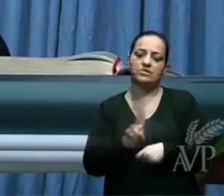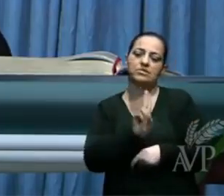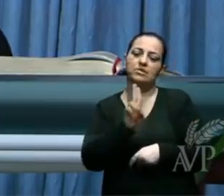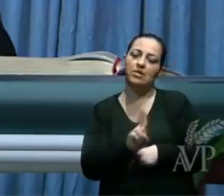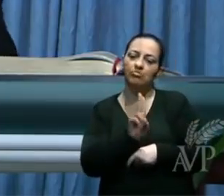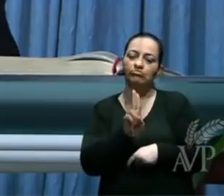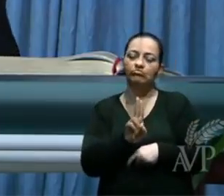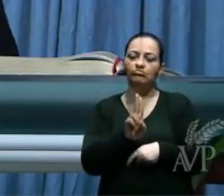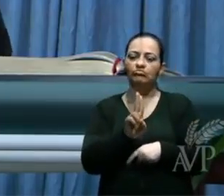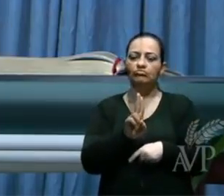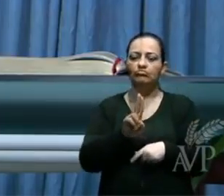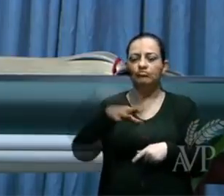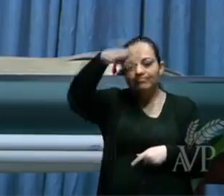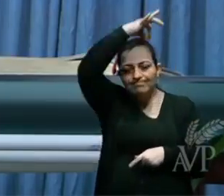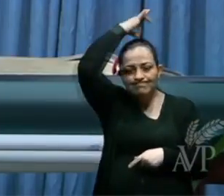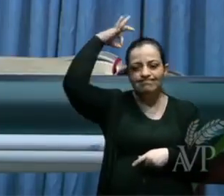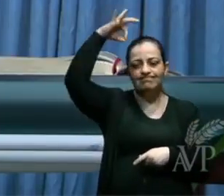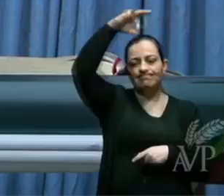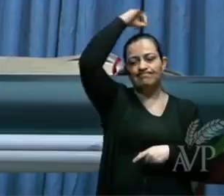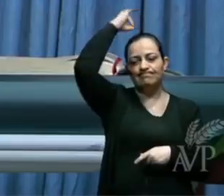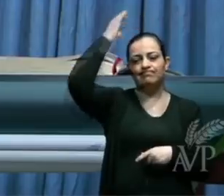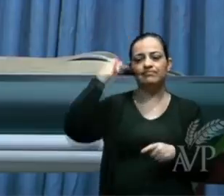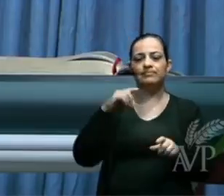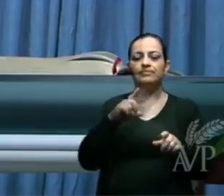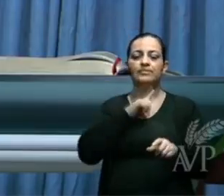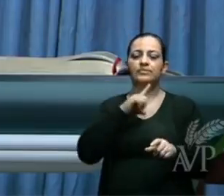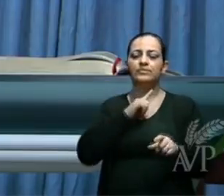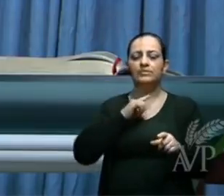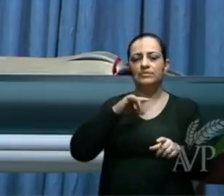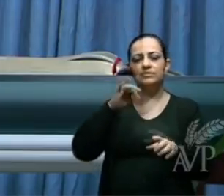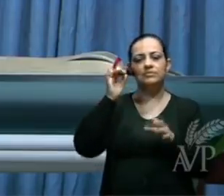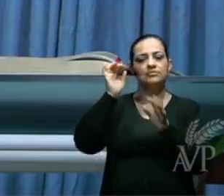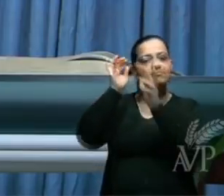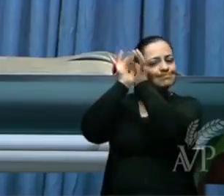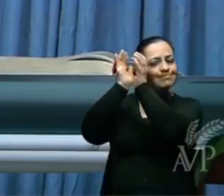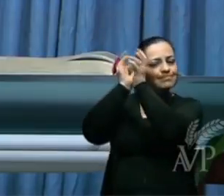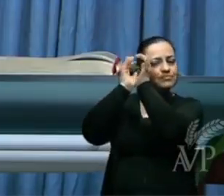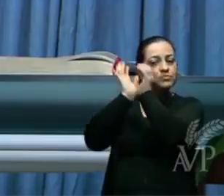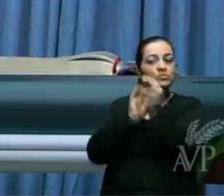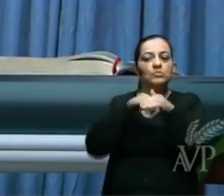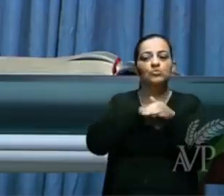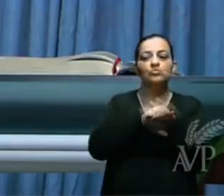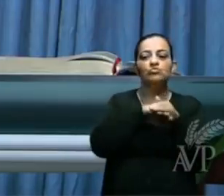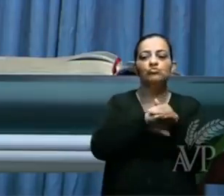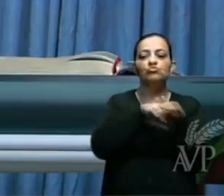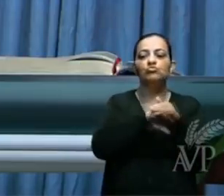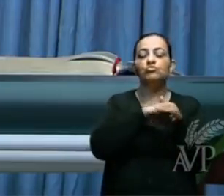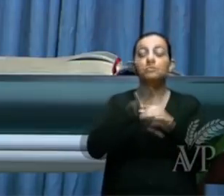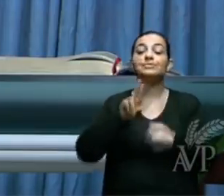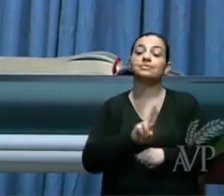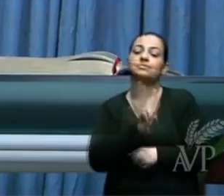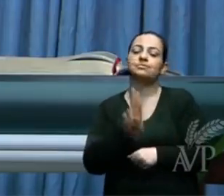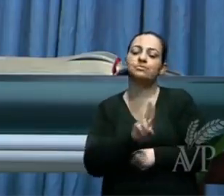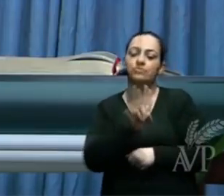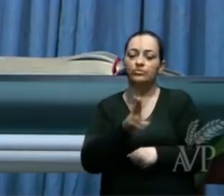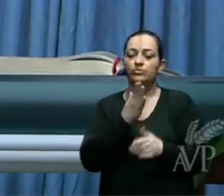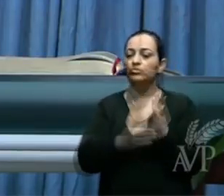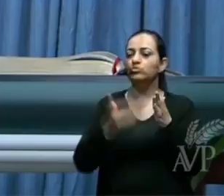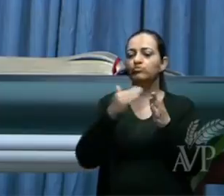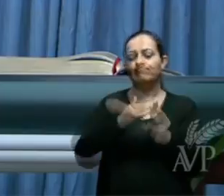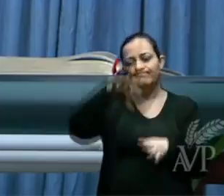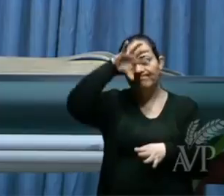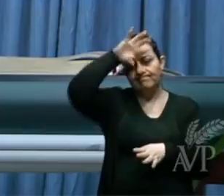do espírito santo tem um banco de dados onde ele pode tirar e